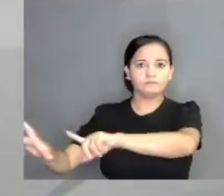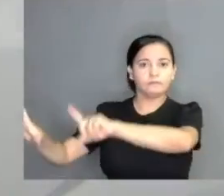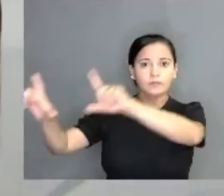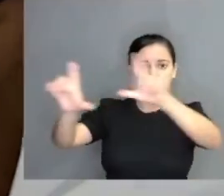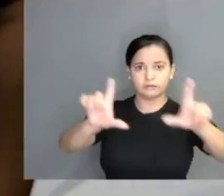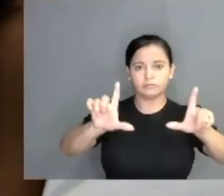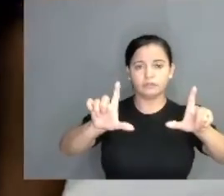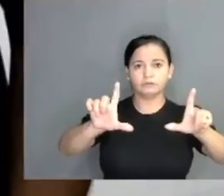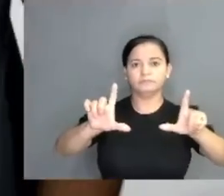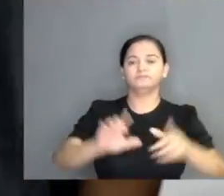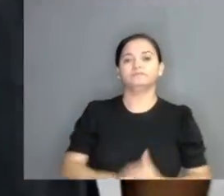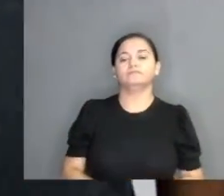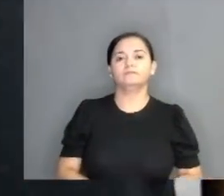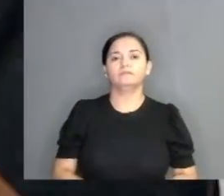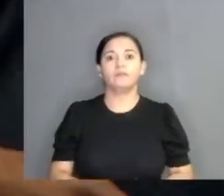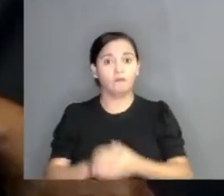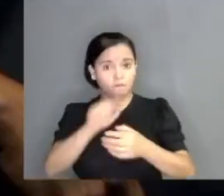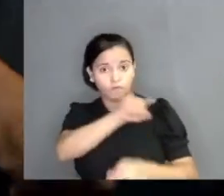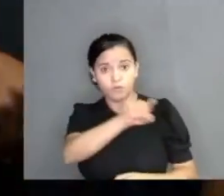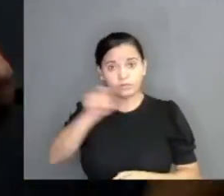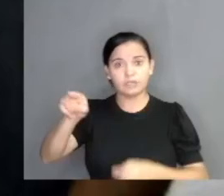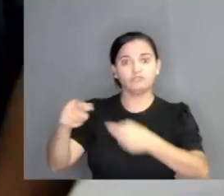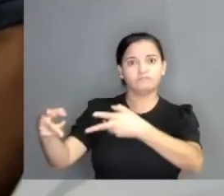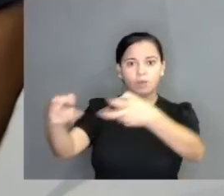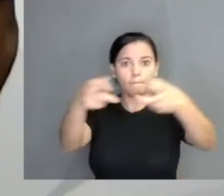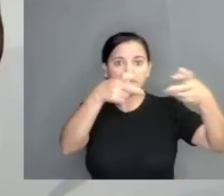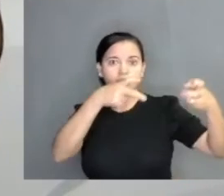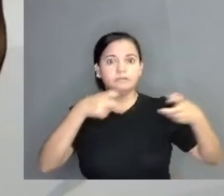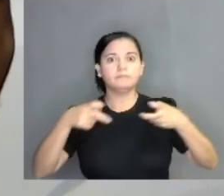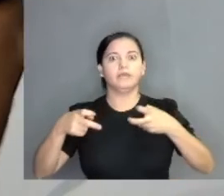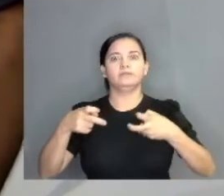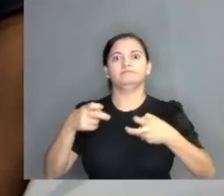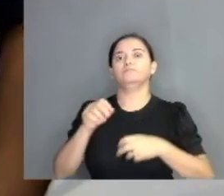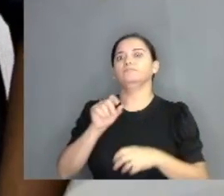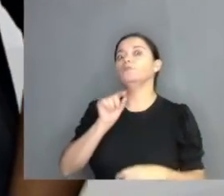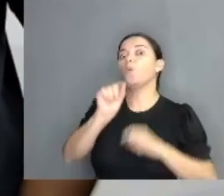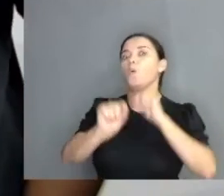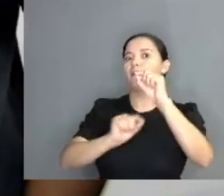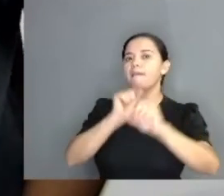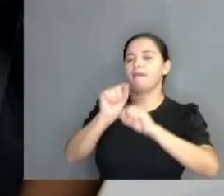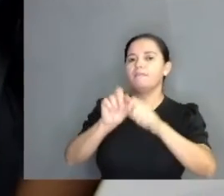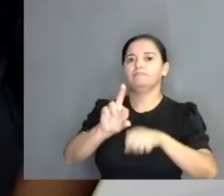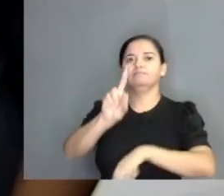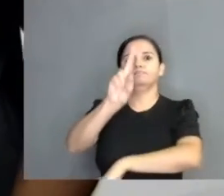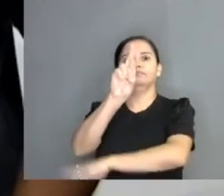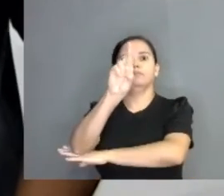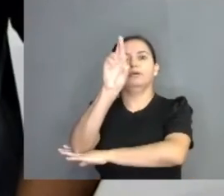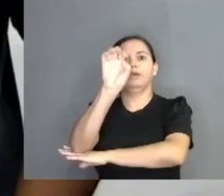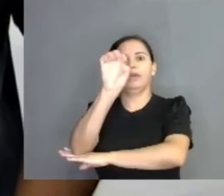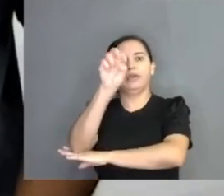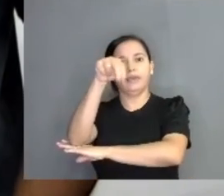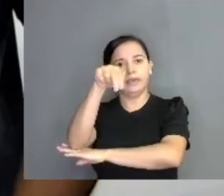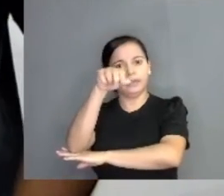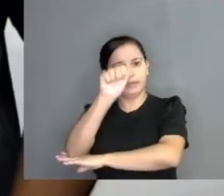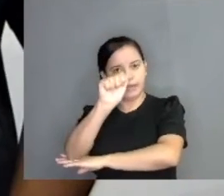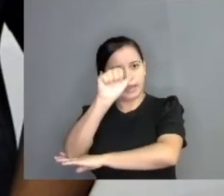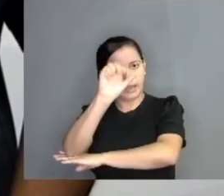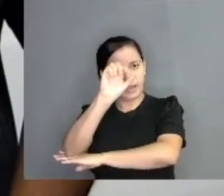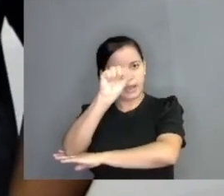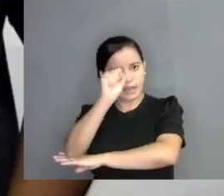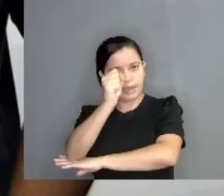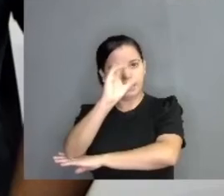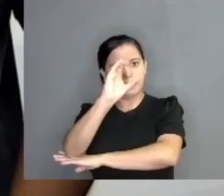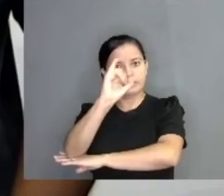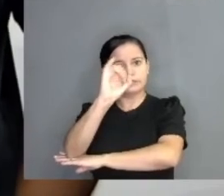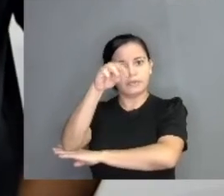Tá? Então, vocês estão percebendo que o Renascimento ele traz essa mudança, ele traz essa novidade. Ele faz com